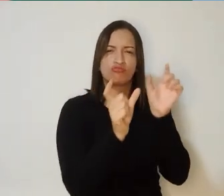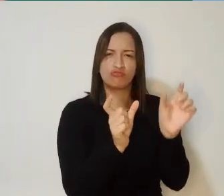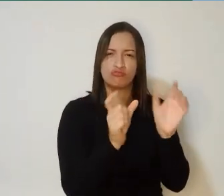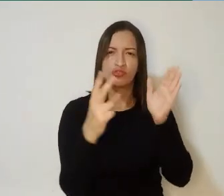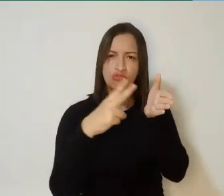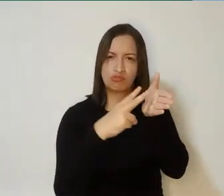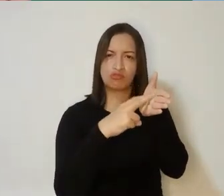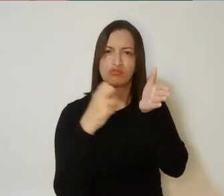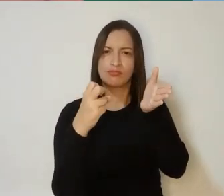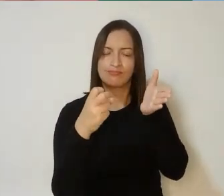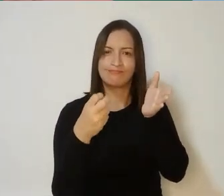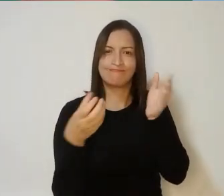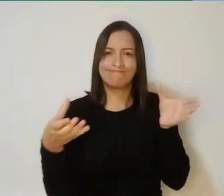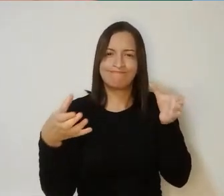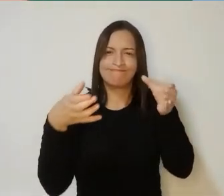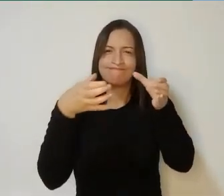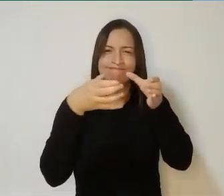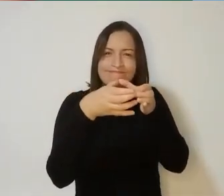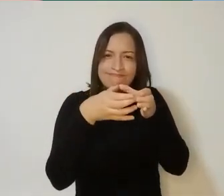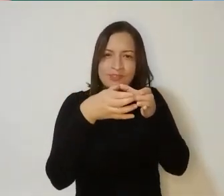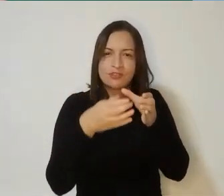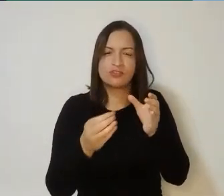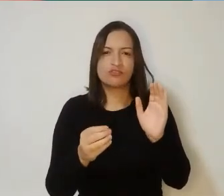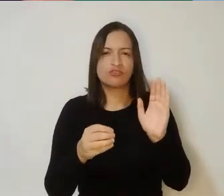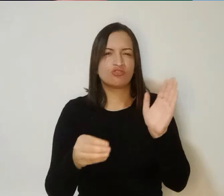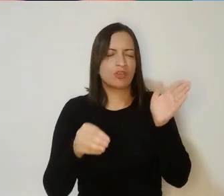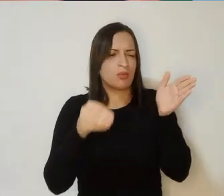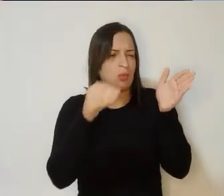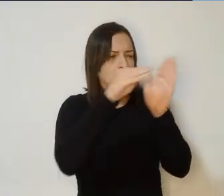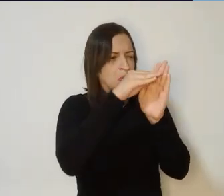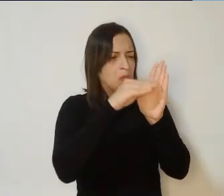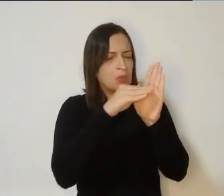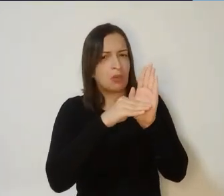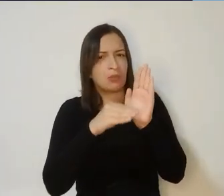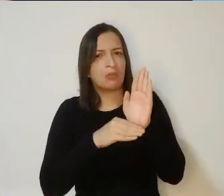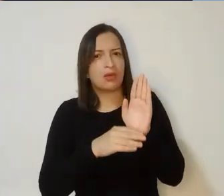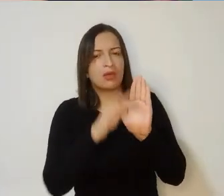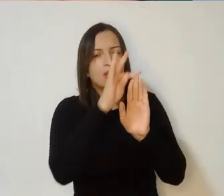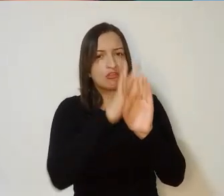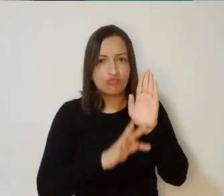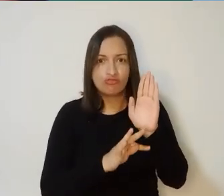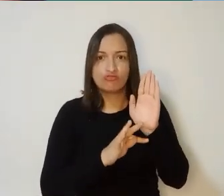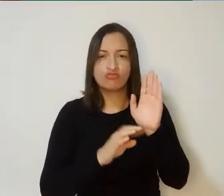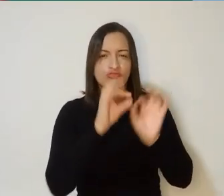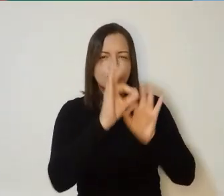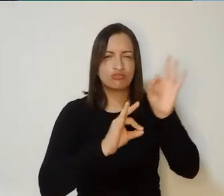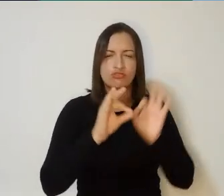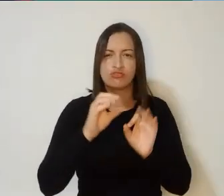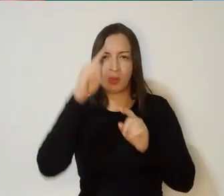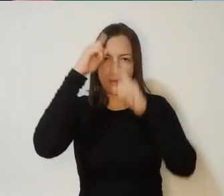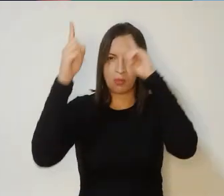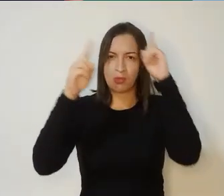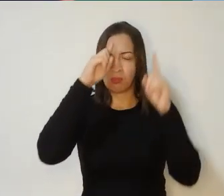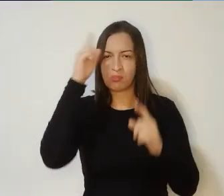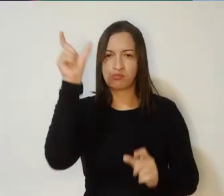de vocábulos, palavras, que são organizados e distribuídos a partir de uma lógica própria do